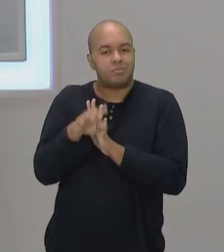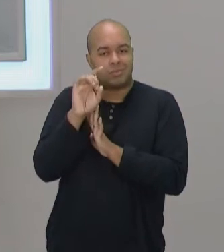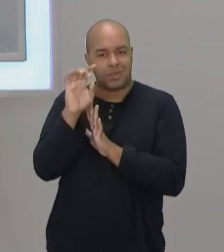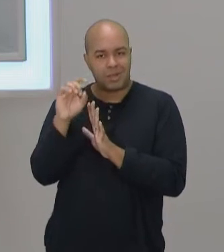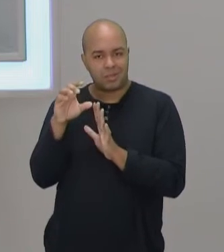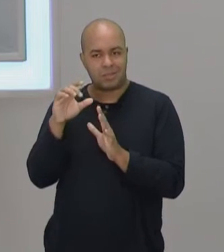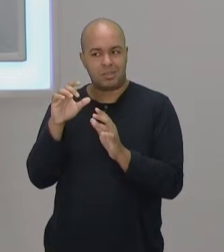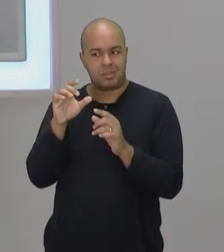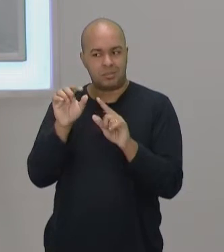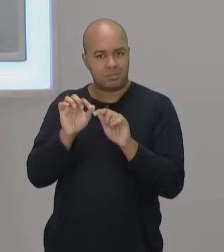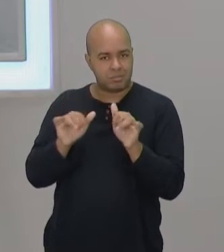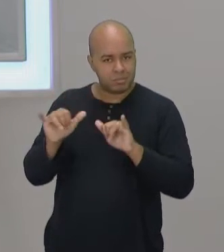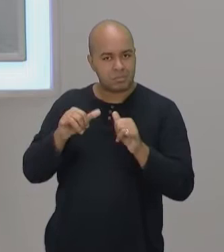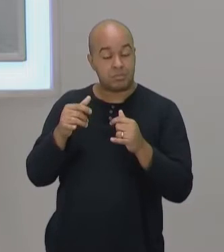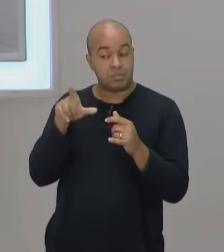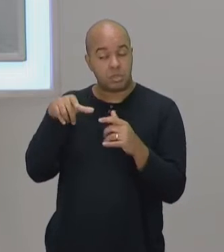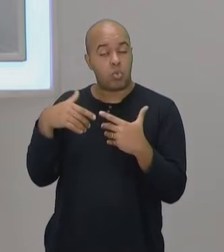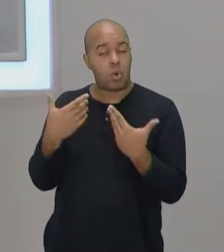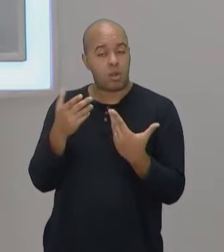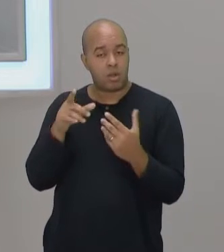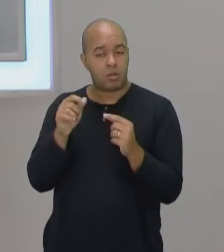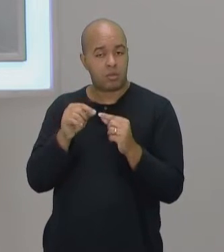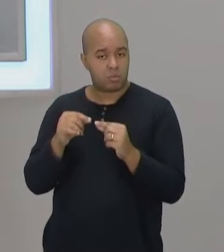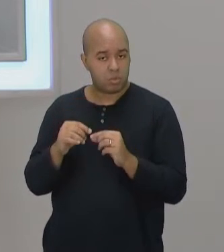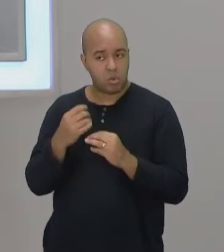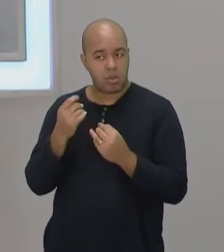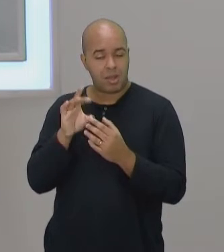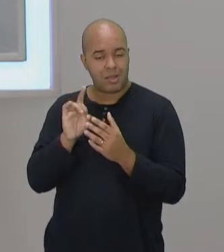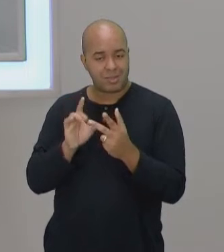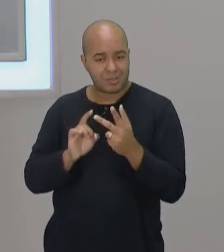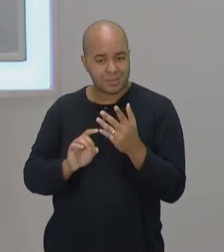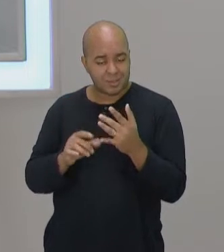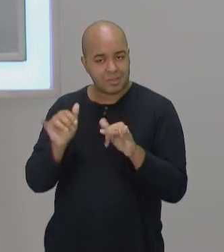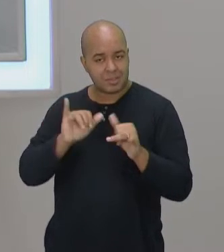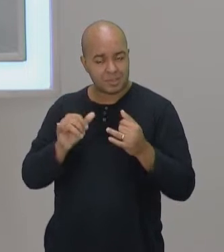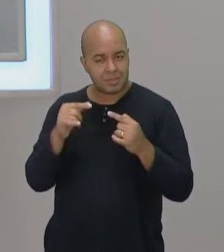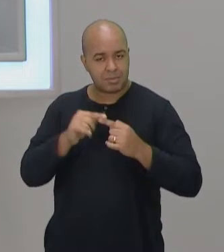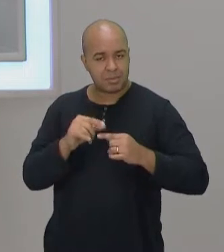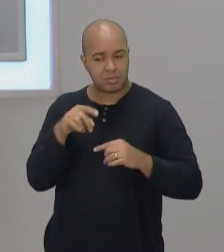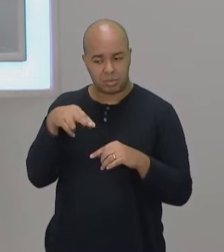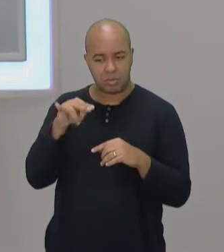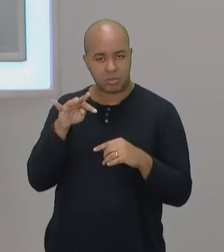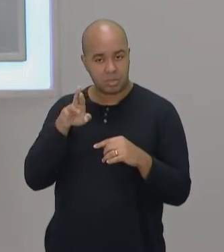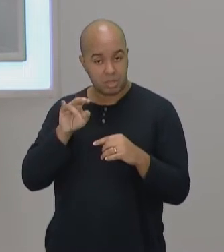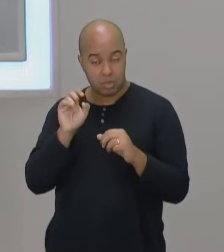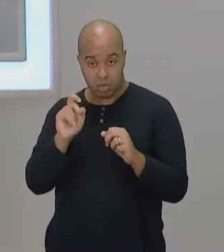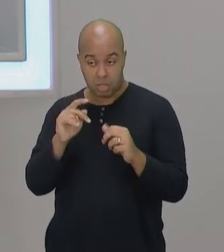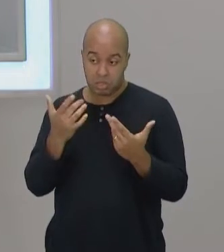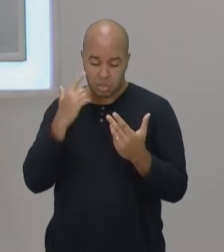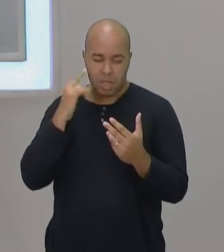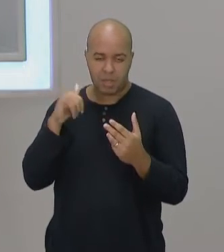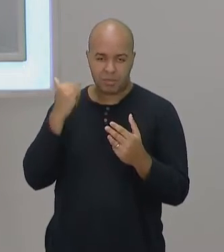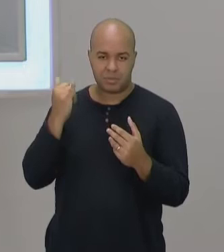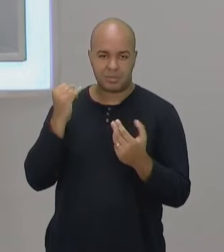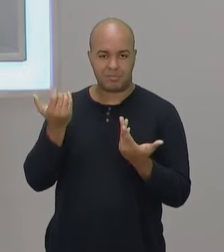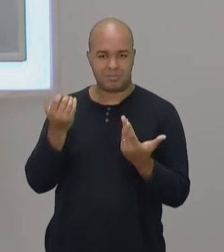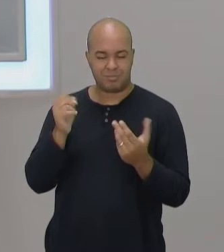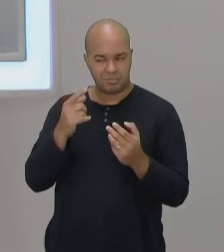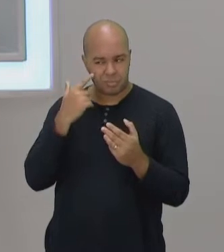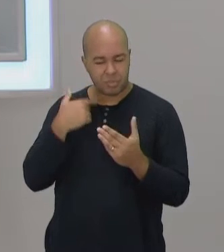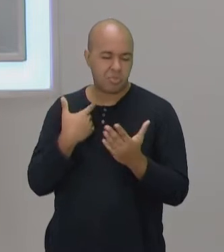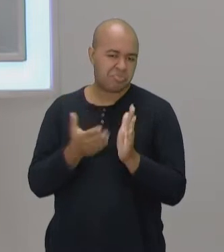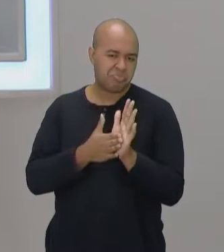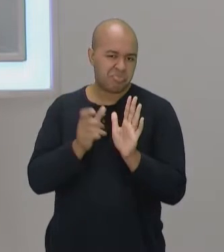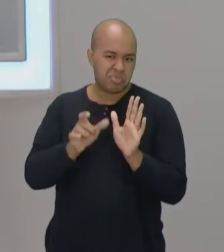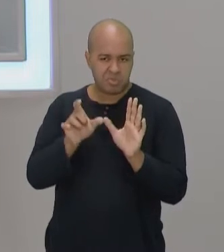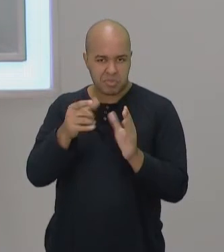elemento químico, certo? E qual que é a função de cada elemento químico como nutriente, ok? Então isso é muito importante. Vamos supor